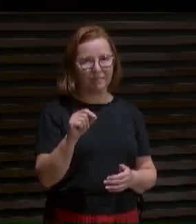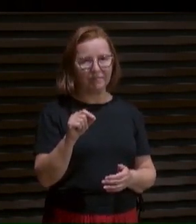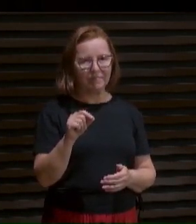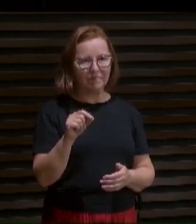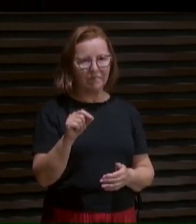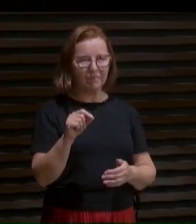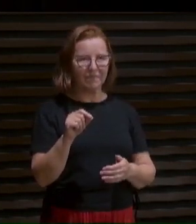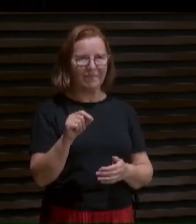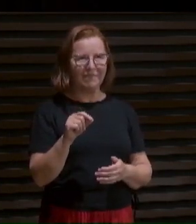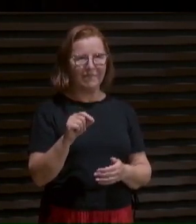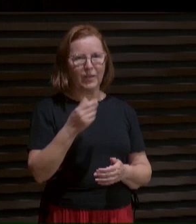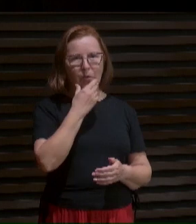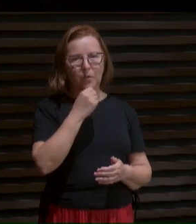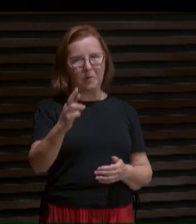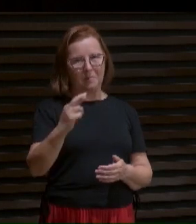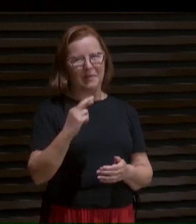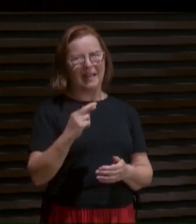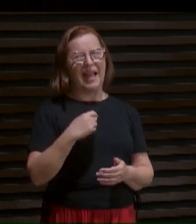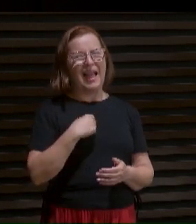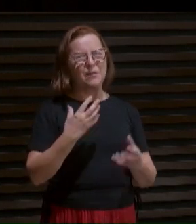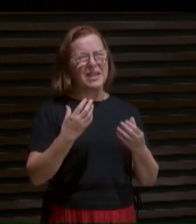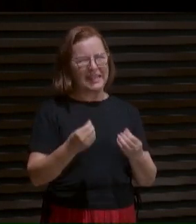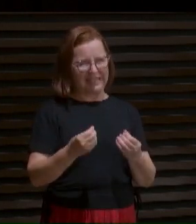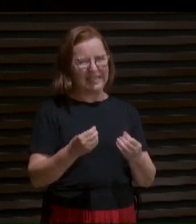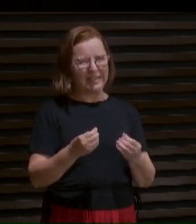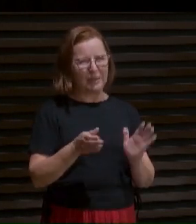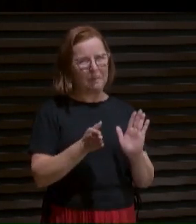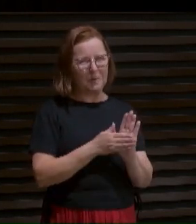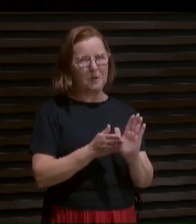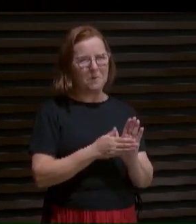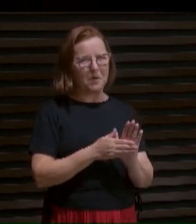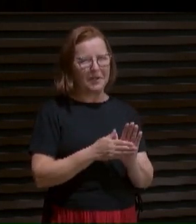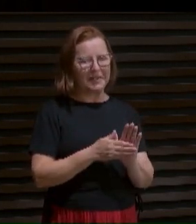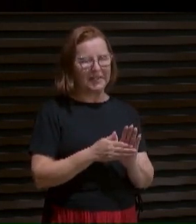Acho que vou aceitar a proposta que o senhor me fez.